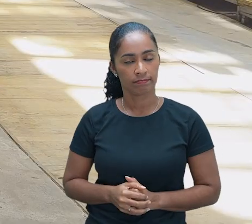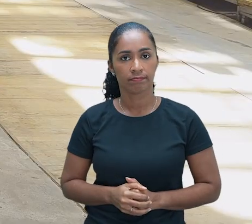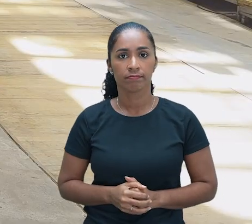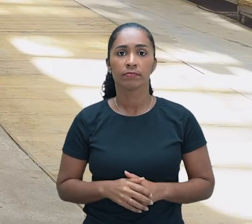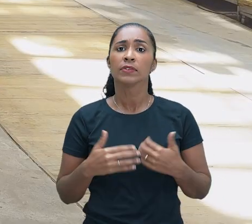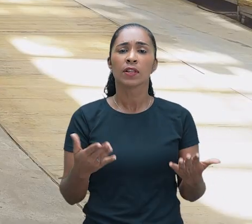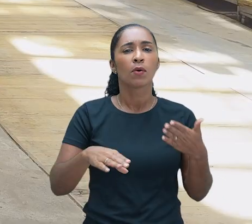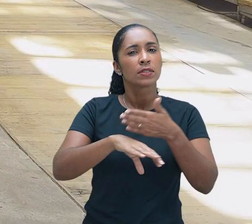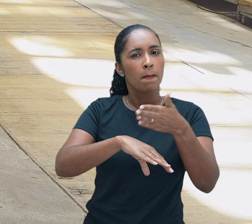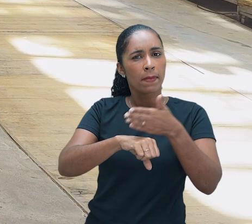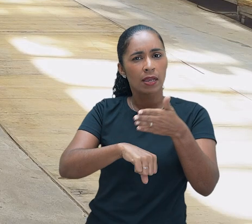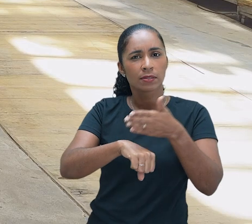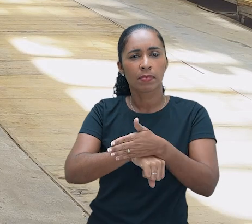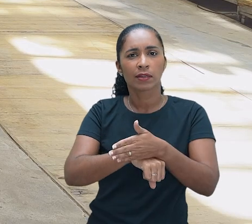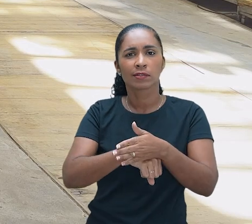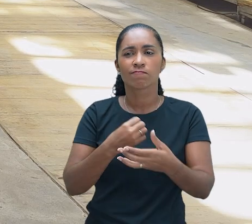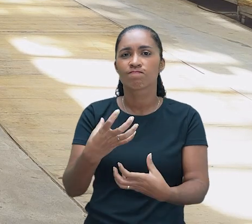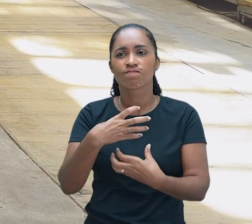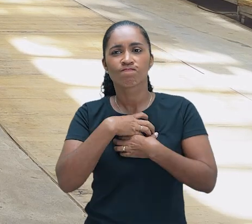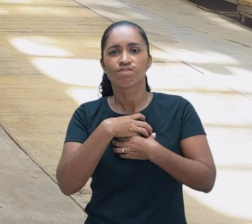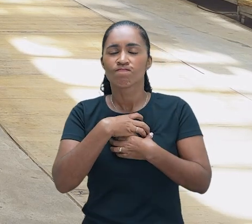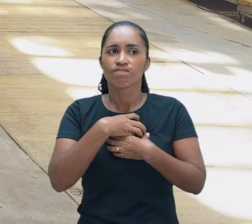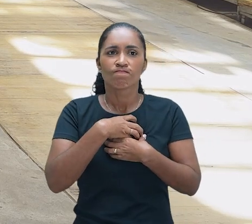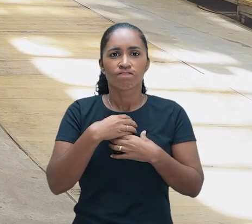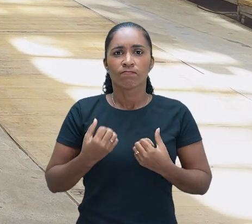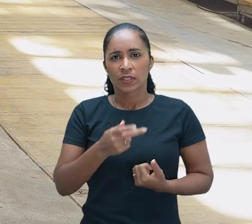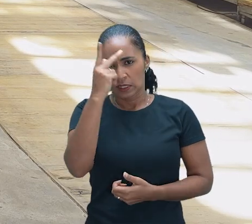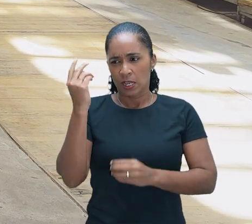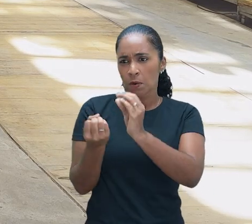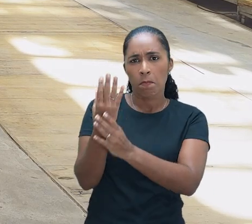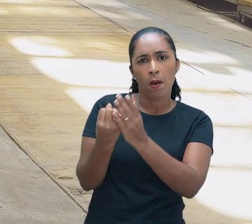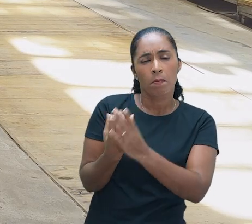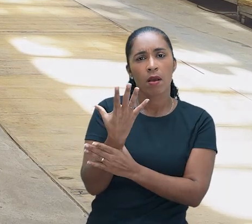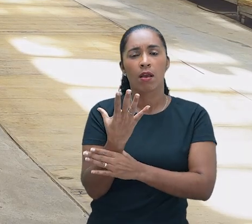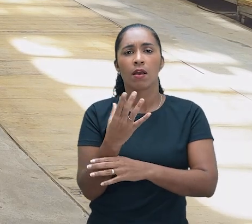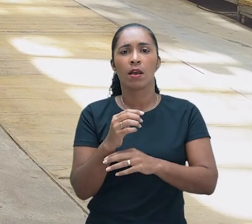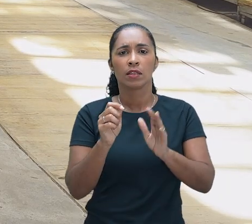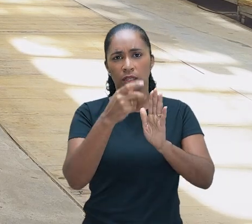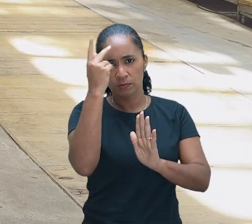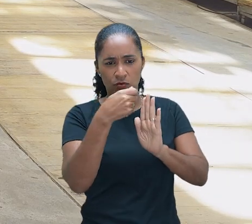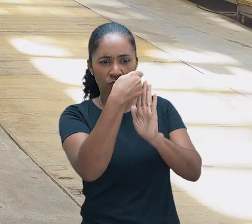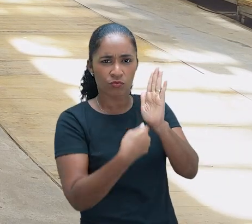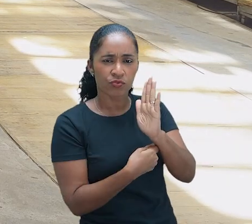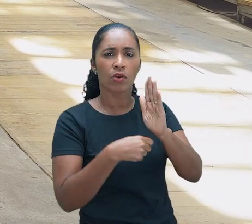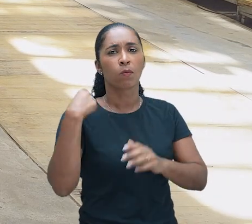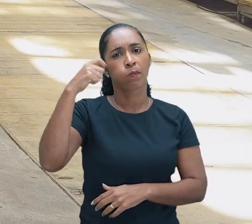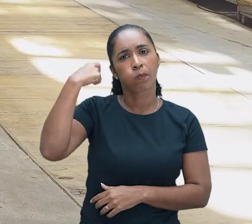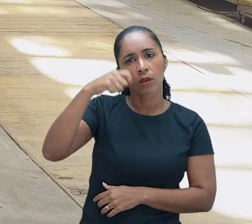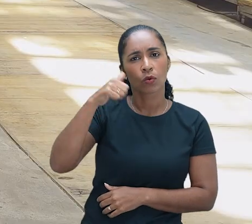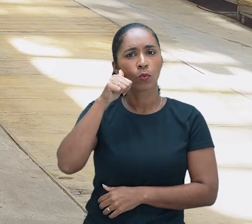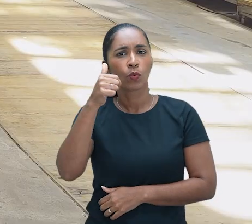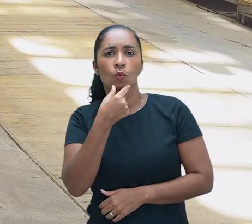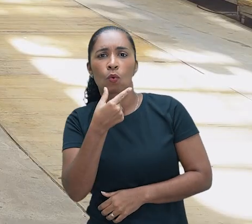Eu acho que essa participação... E aí mexeu com o brilho da gente, mexeu com o brilho dos criadores, mexeu com o brilho dos roteiristas, mexeu com o brilho dos